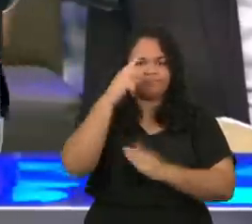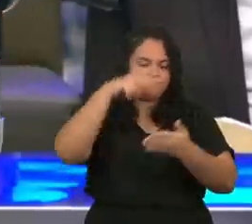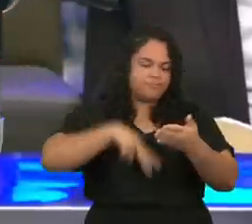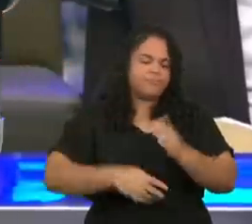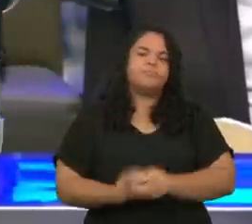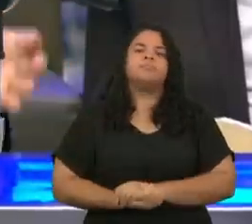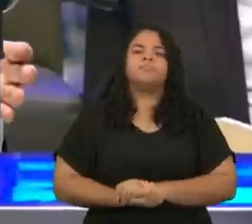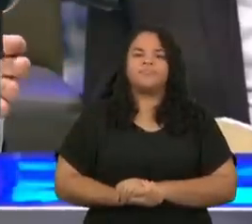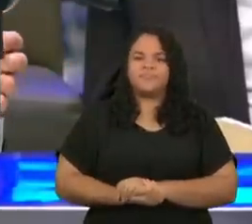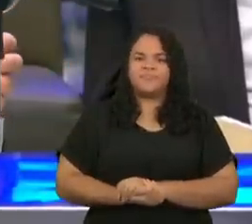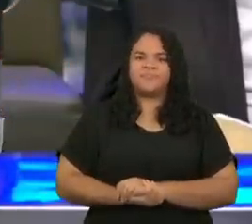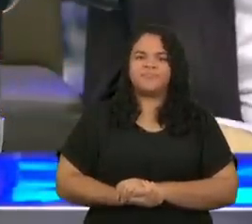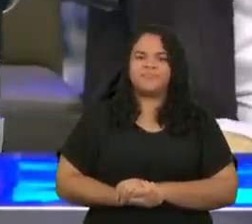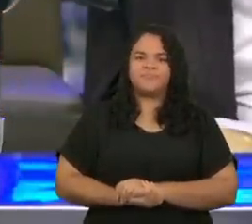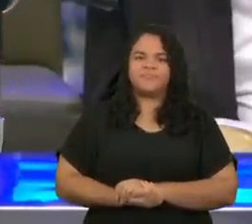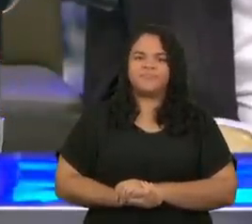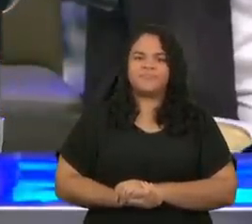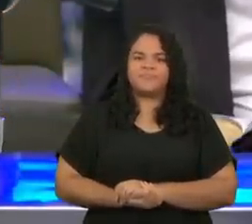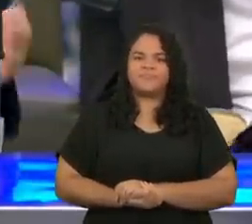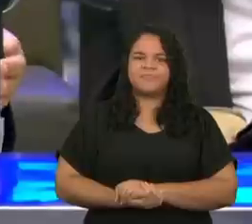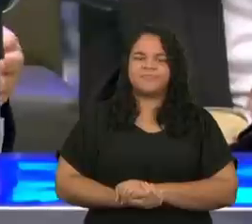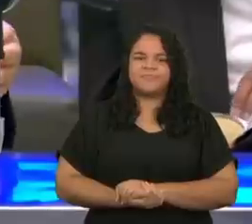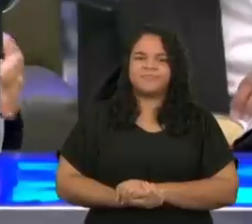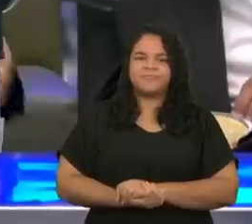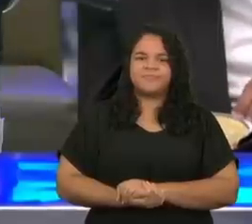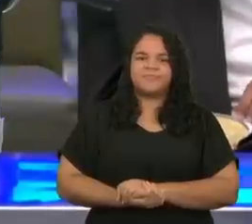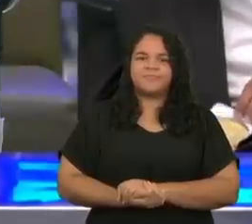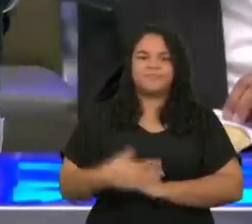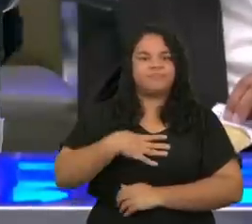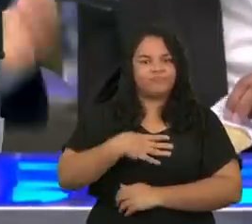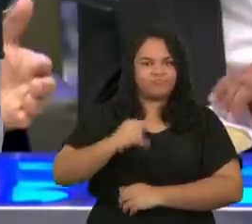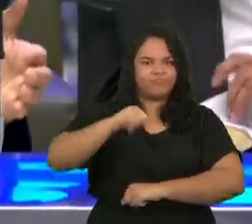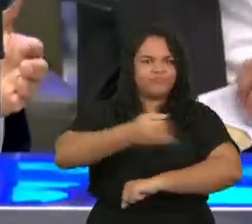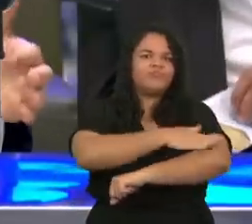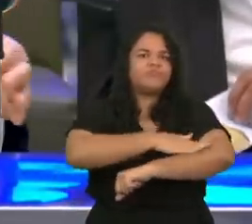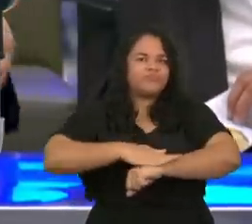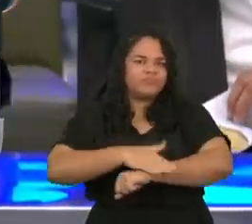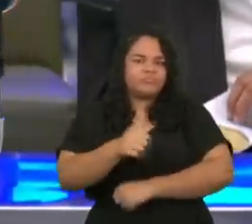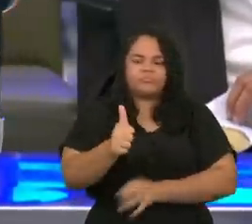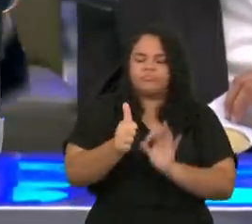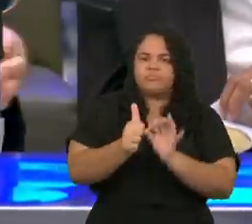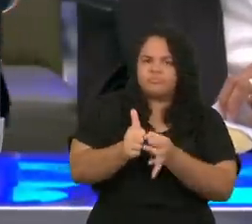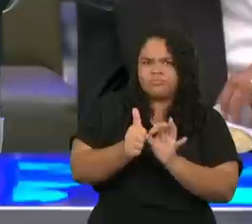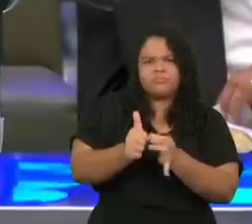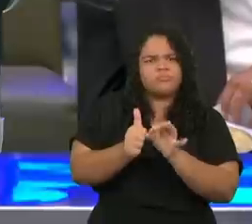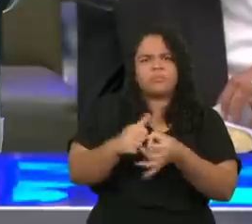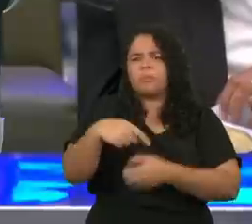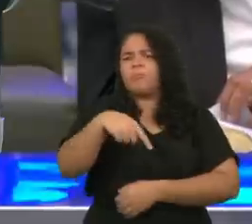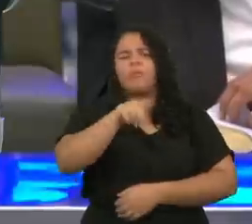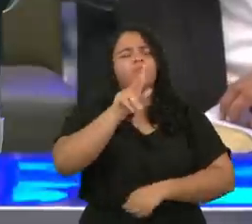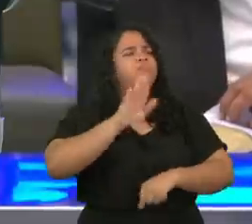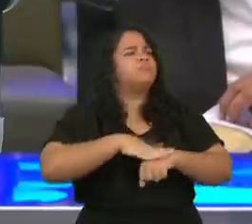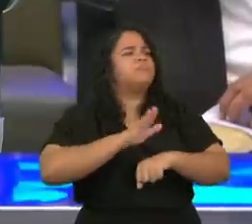filha de Léia que esta der a Jacó a ver as filhas da terra aí diz se quem filho